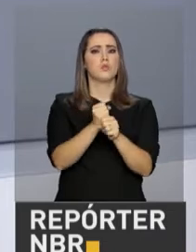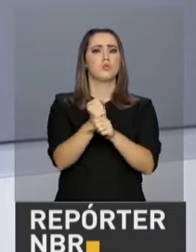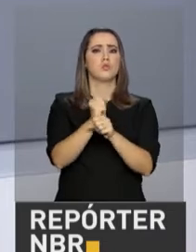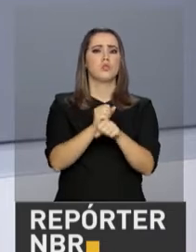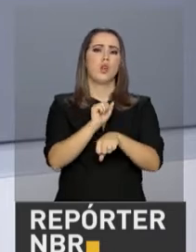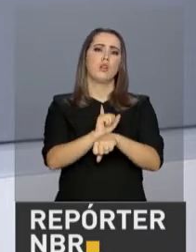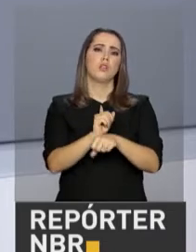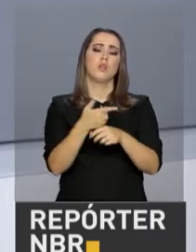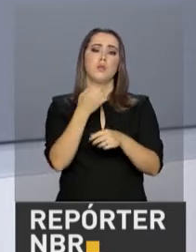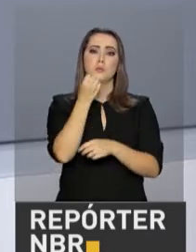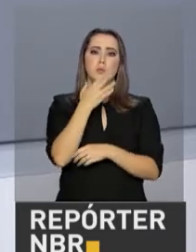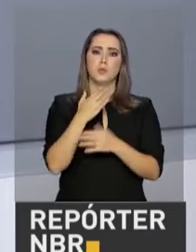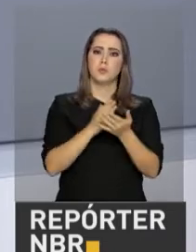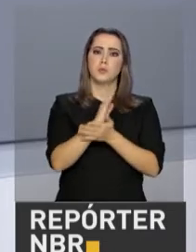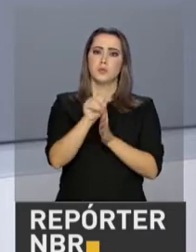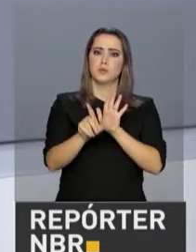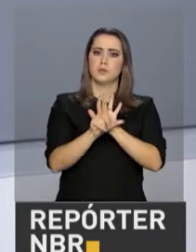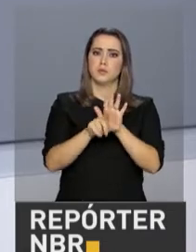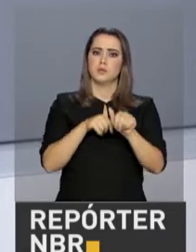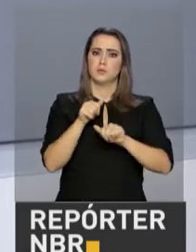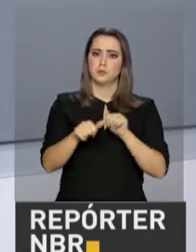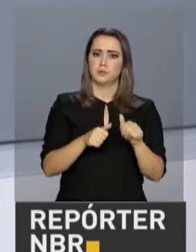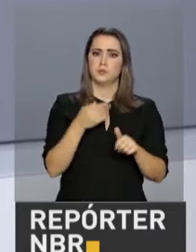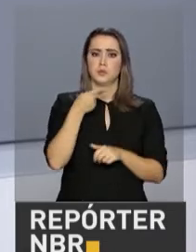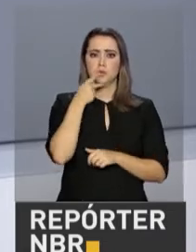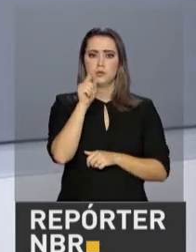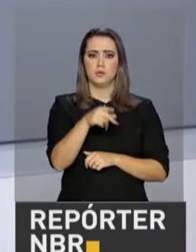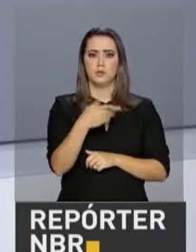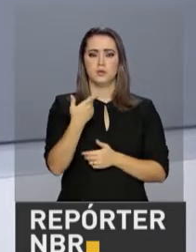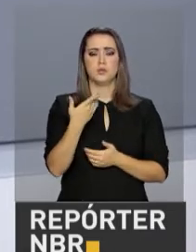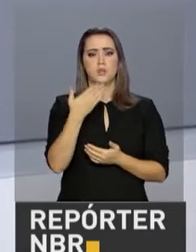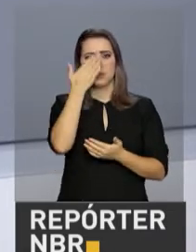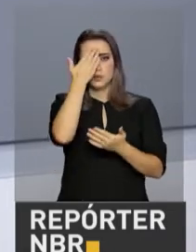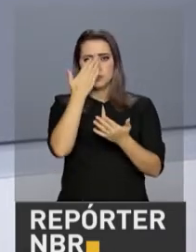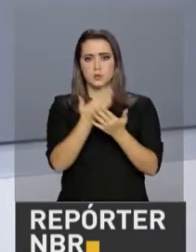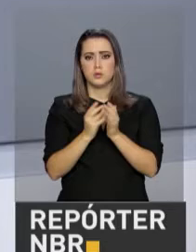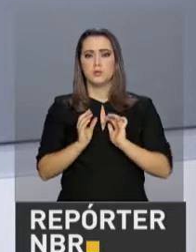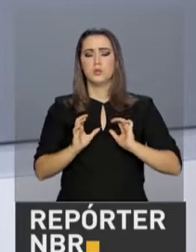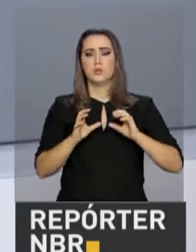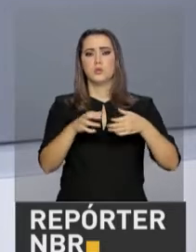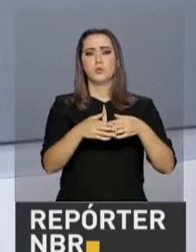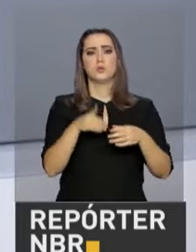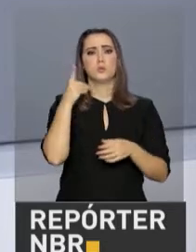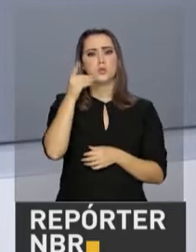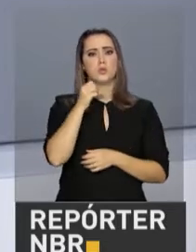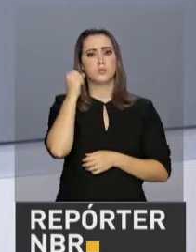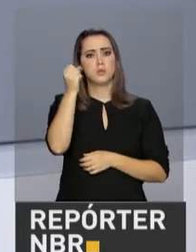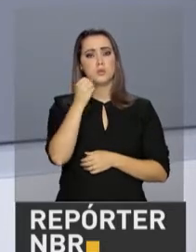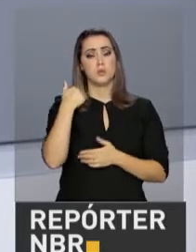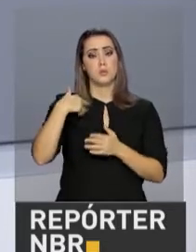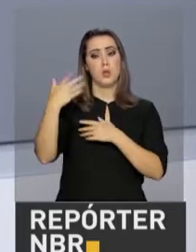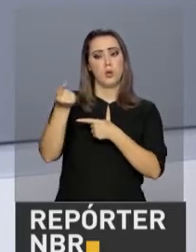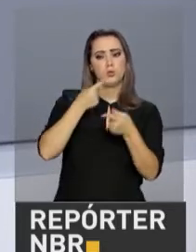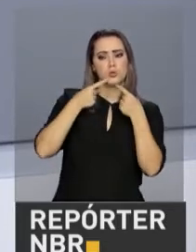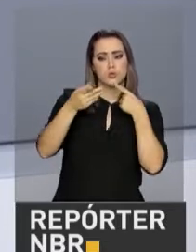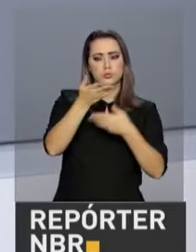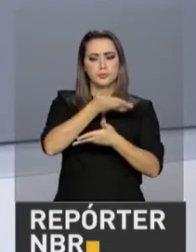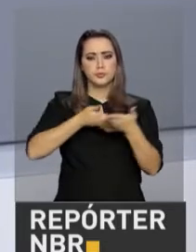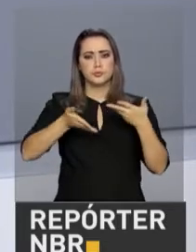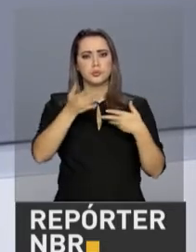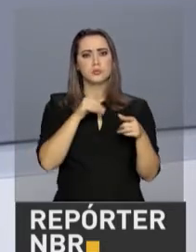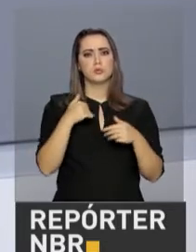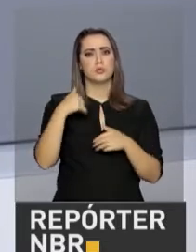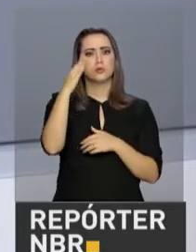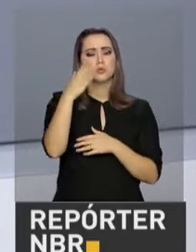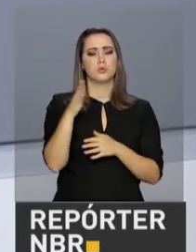será benéfico para a aprovação da reforma da Previdência. Ele diz confiar que os parlamentares poderão aumentar a interlocução com suas bases